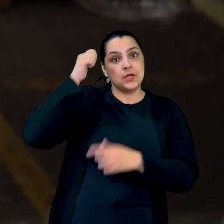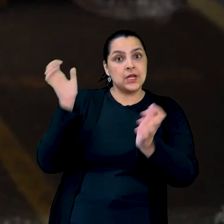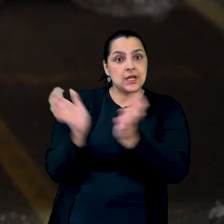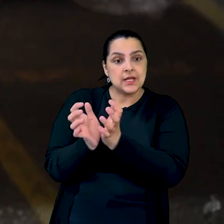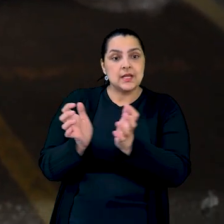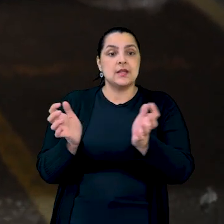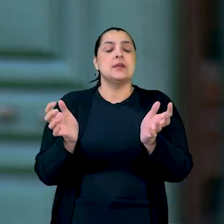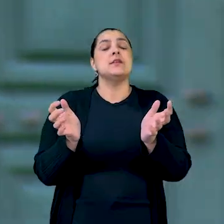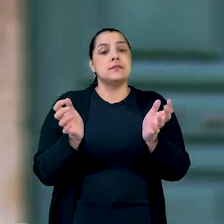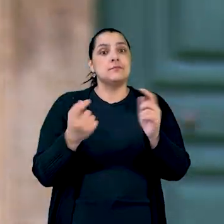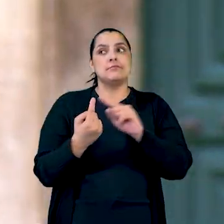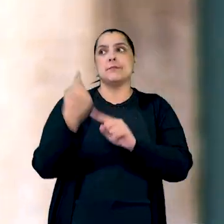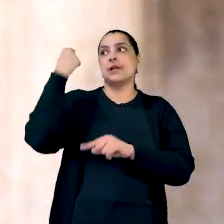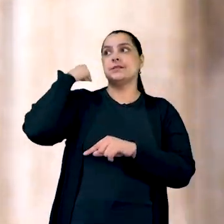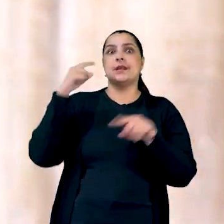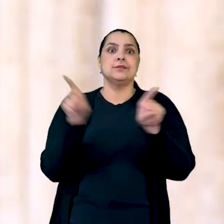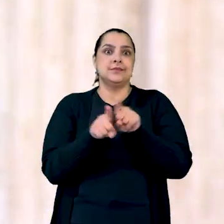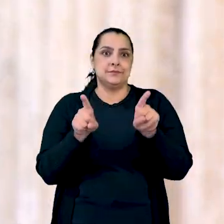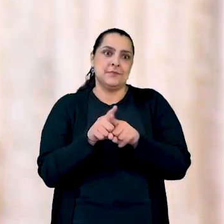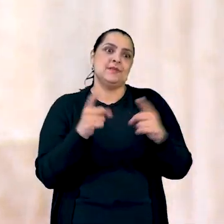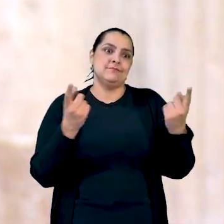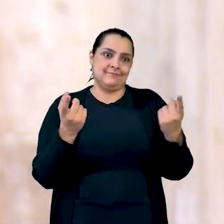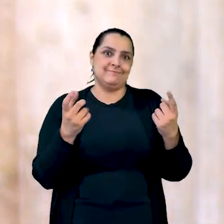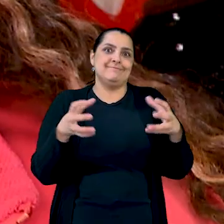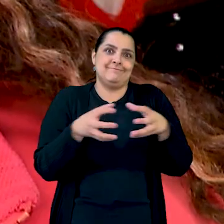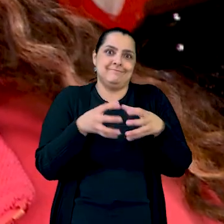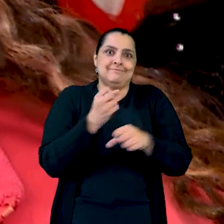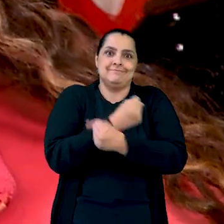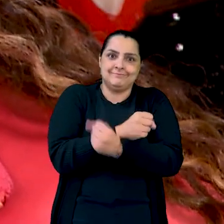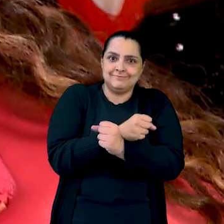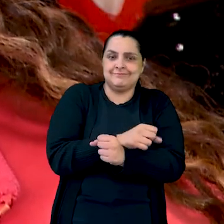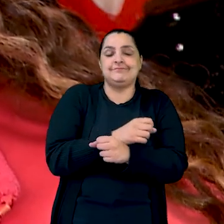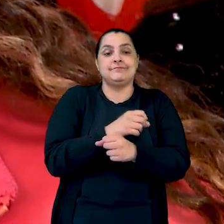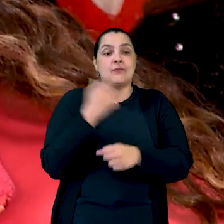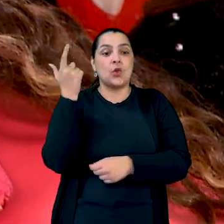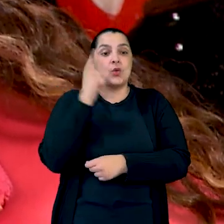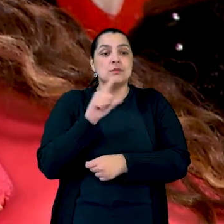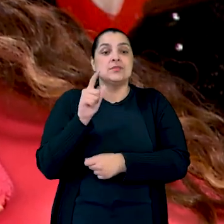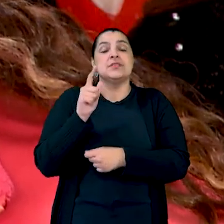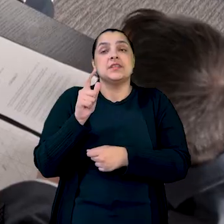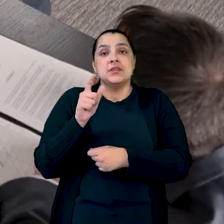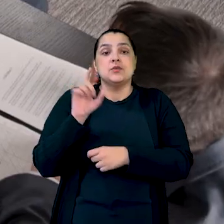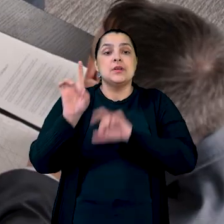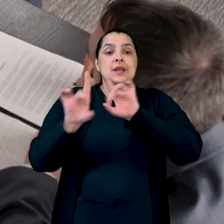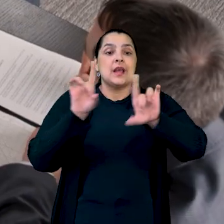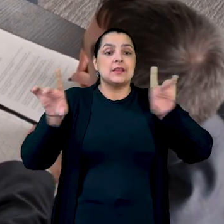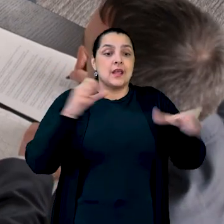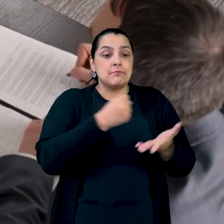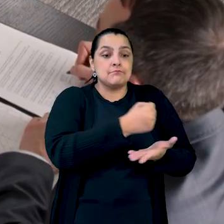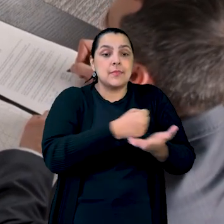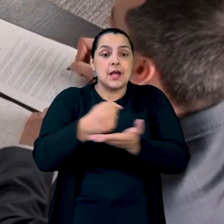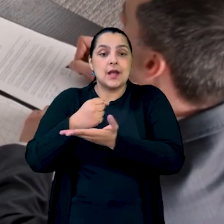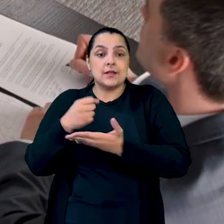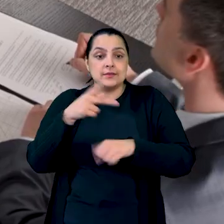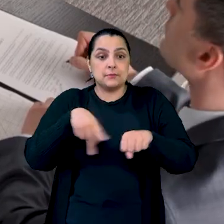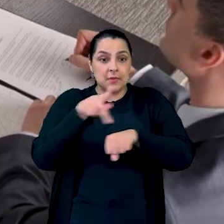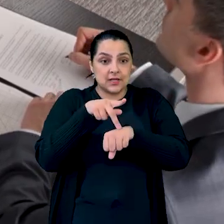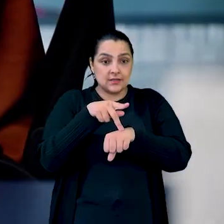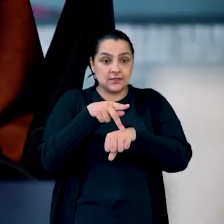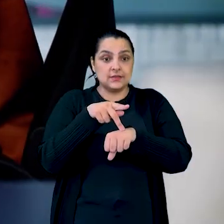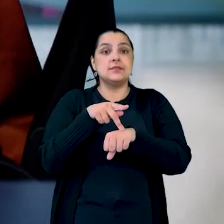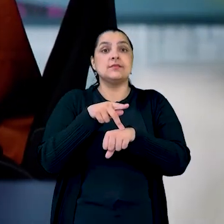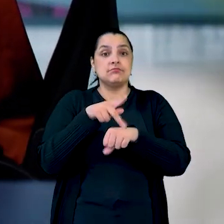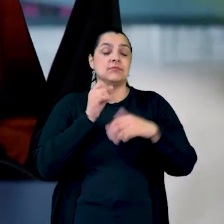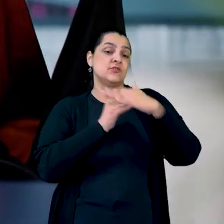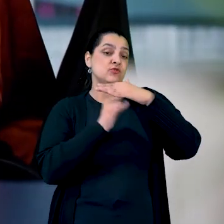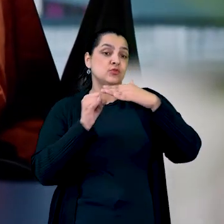até pensando no nosso próprio passado escravocrata, é que conseguiu solidificar cada uma das bases do nosso país,